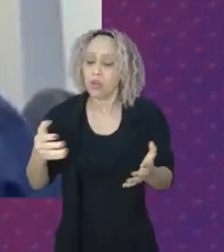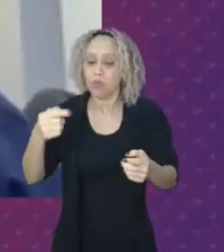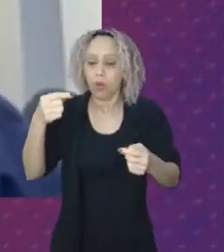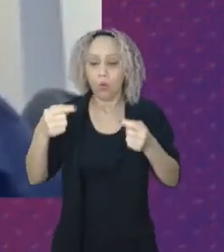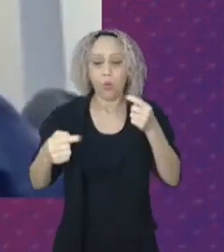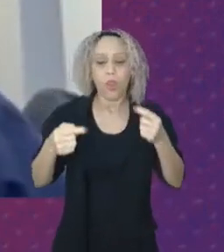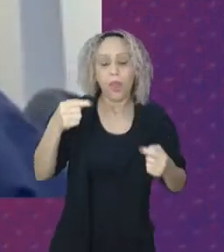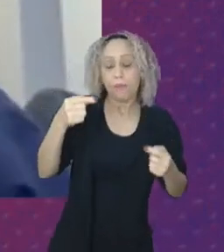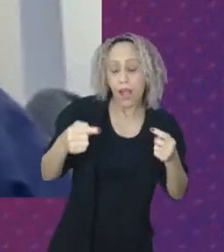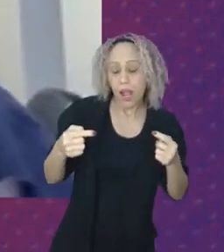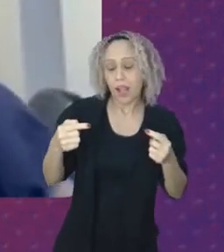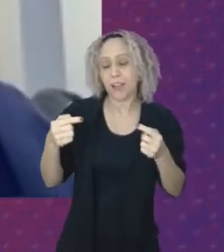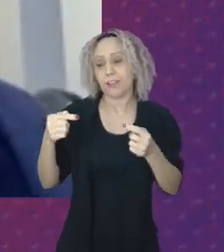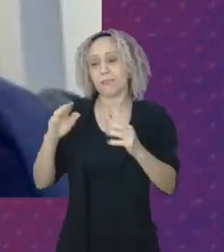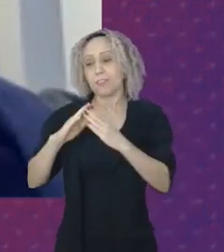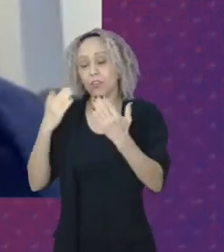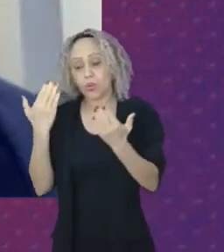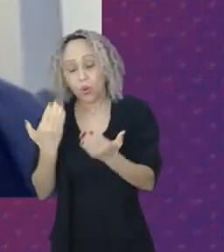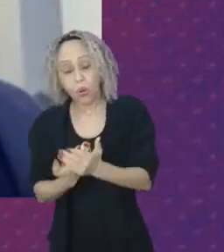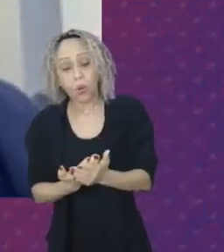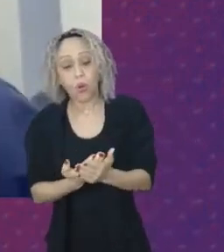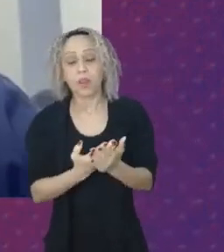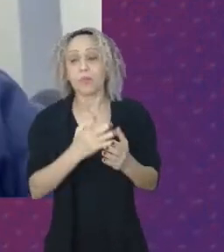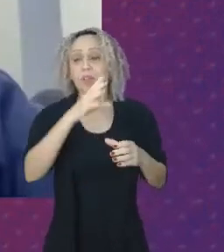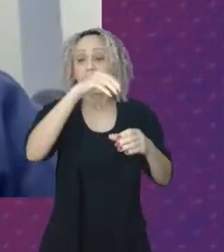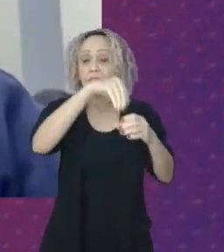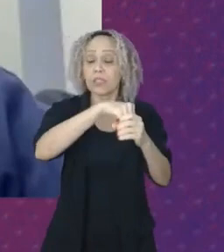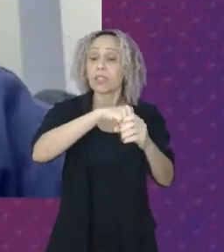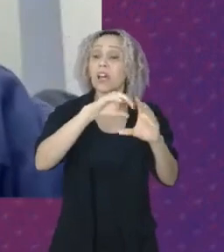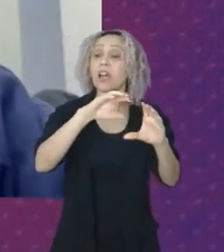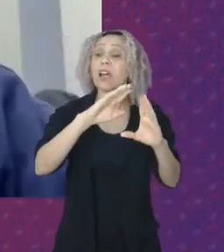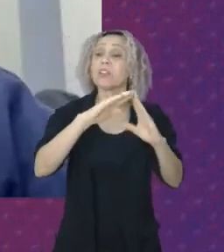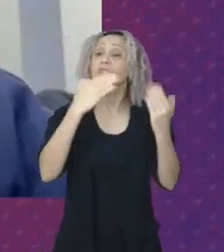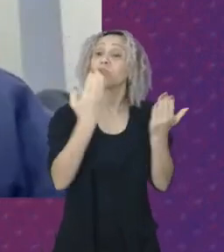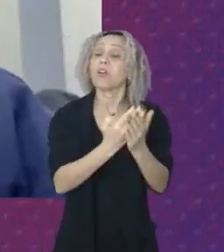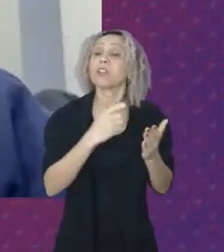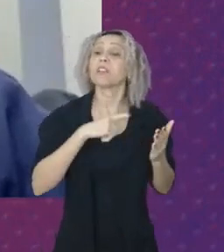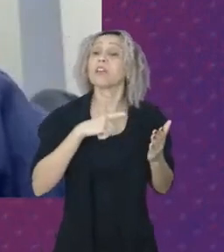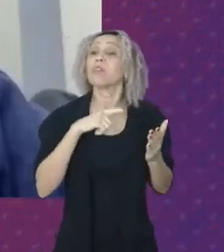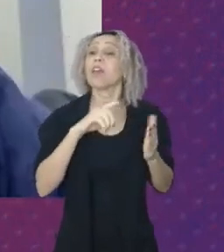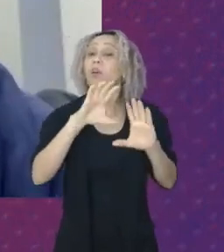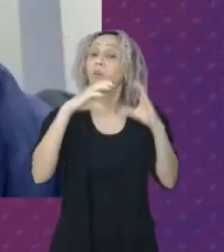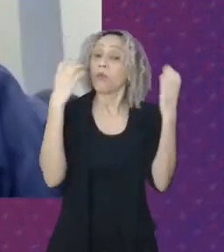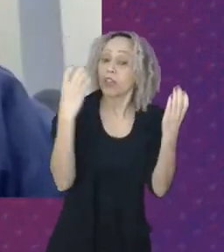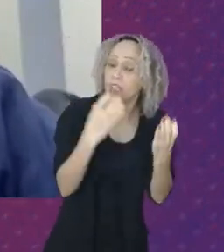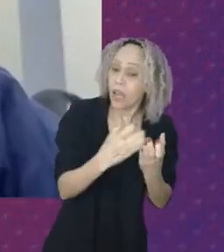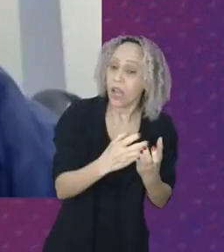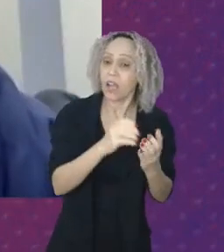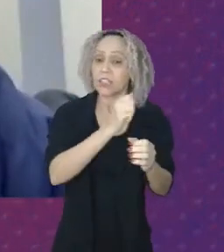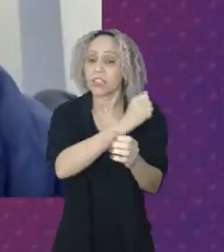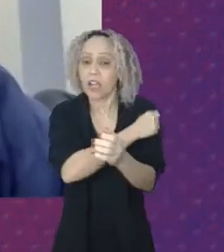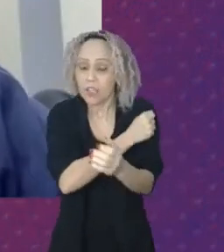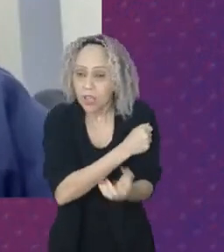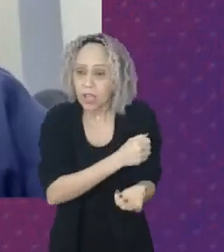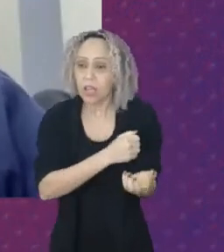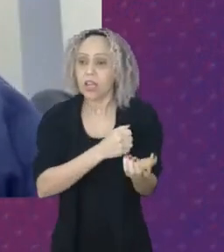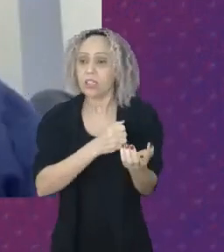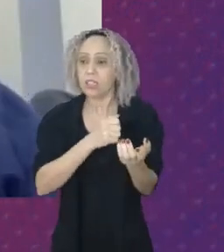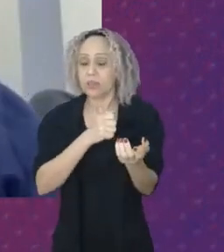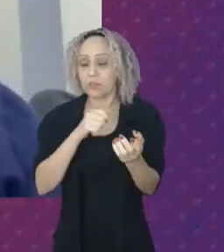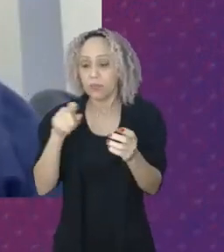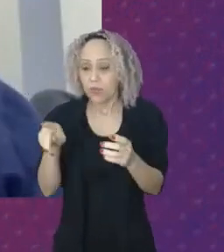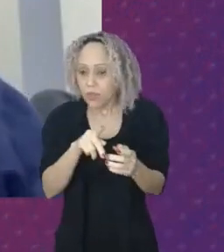São estudantes, são alunos, professores, e é importante que a gente tematize a pauta da